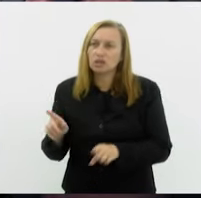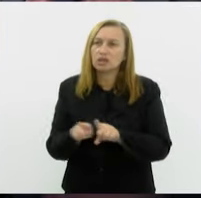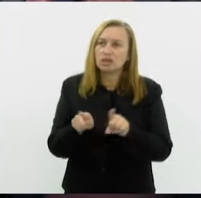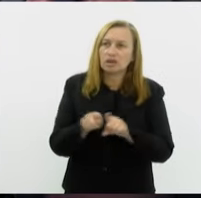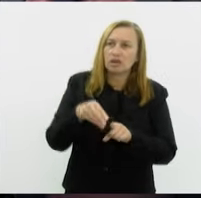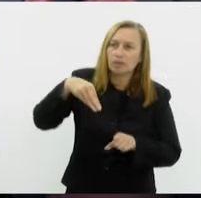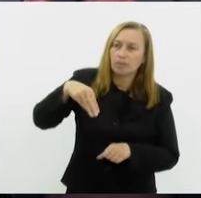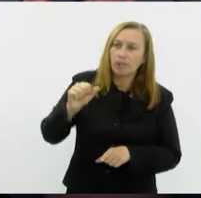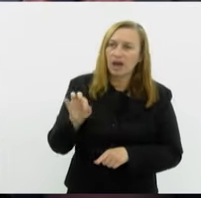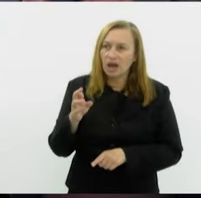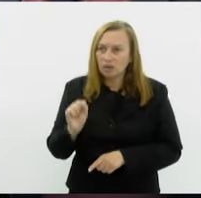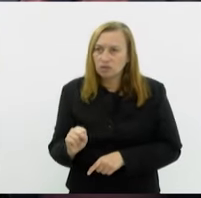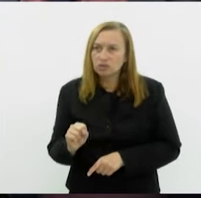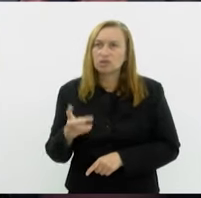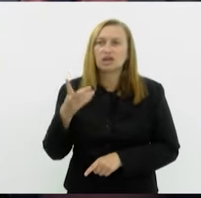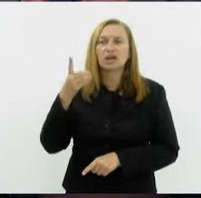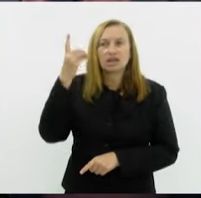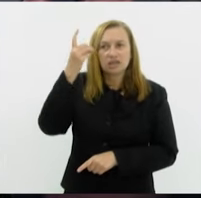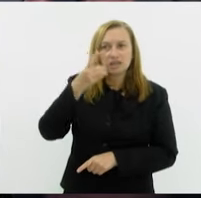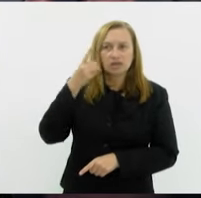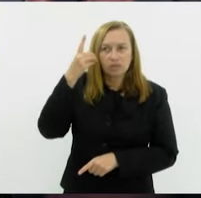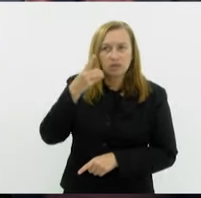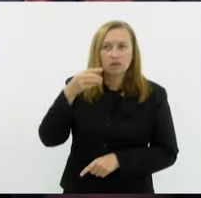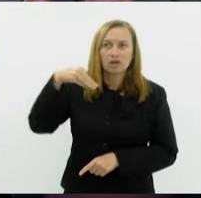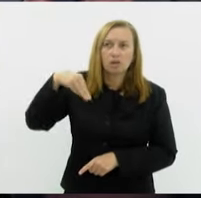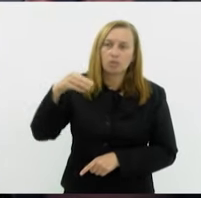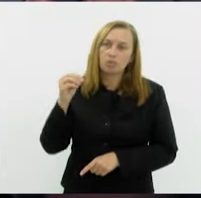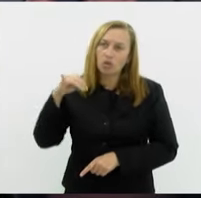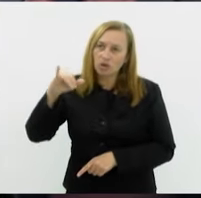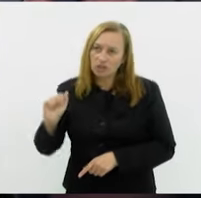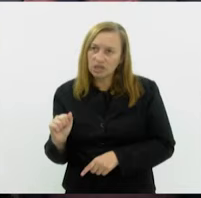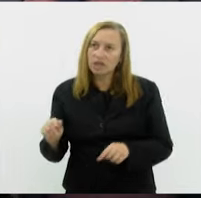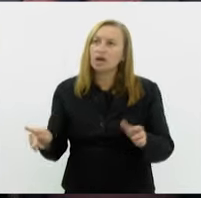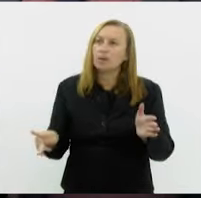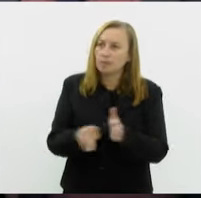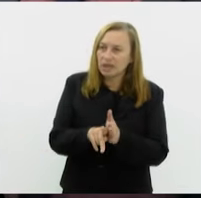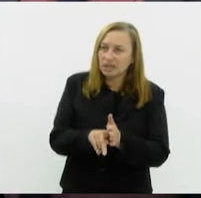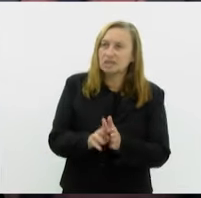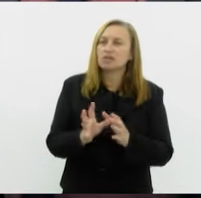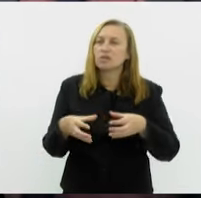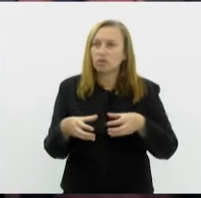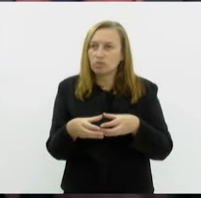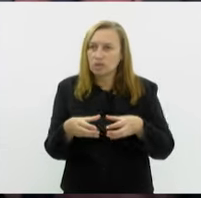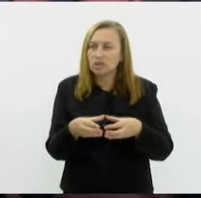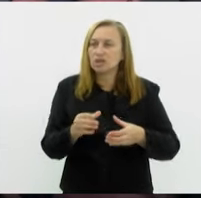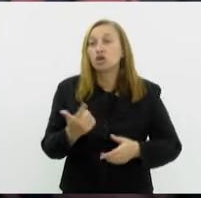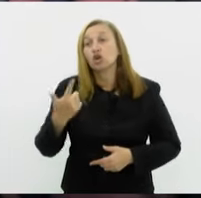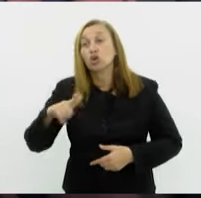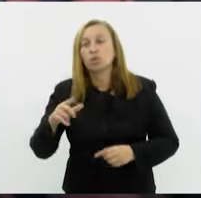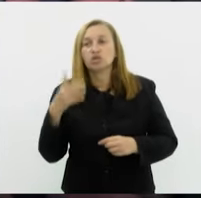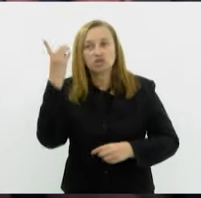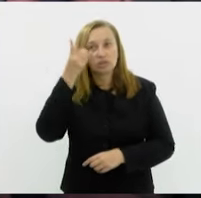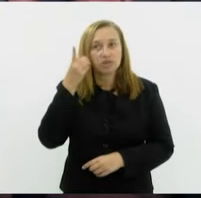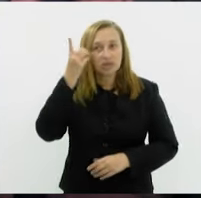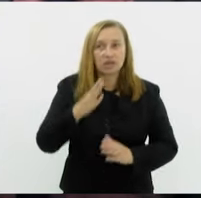Nescau, a deputada do PSOL, deputada Mônica, fez parte dessa comissão, e outros deputados na casa também fizeram